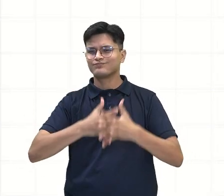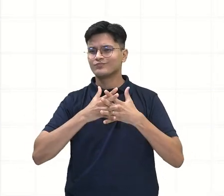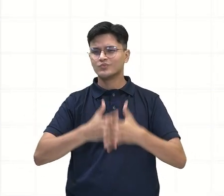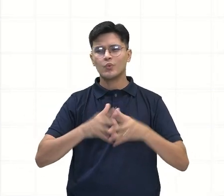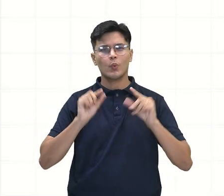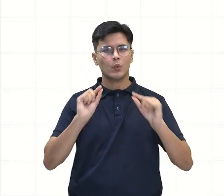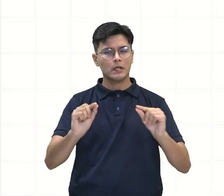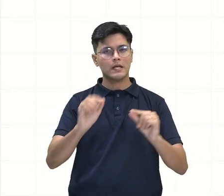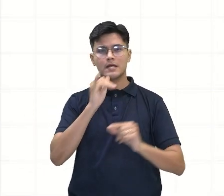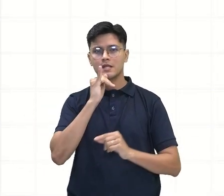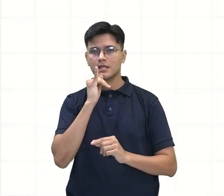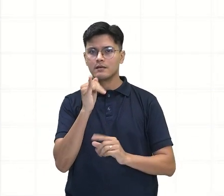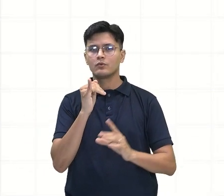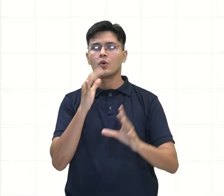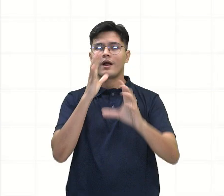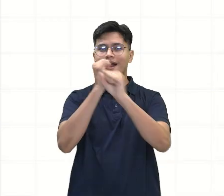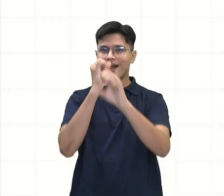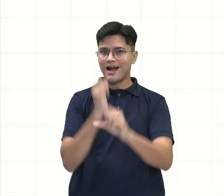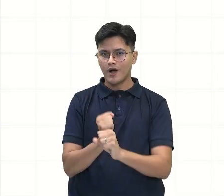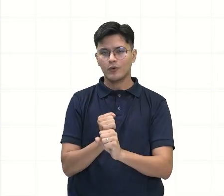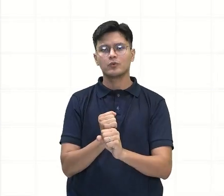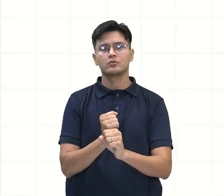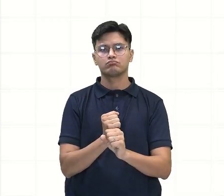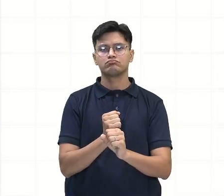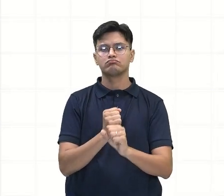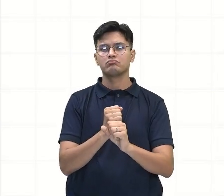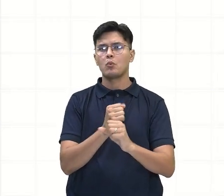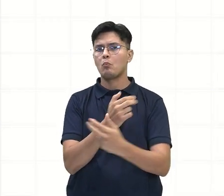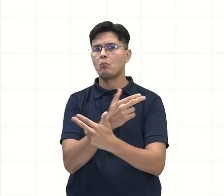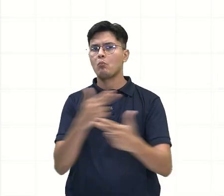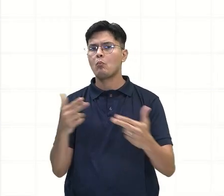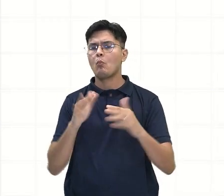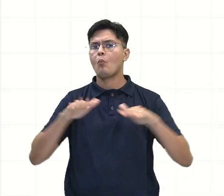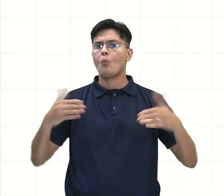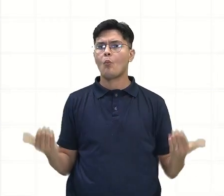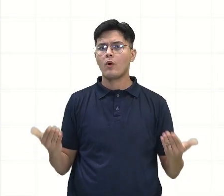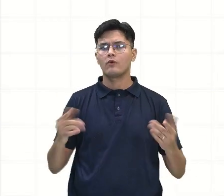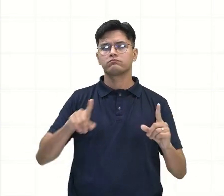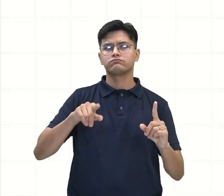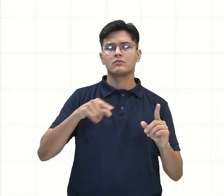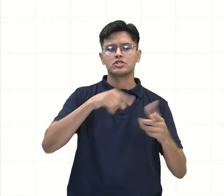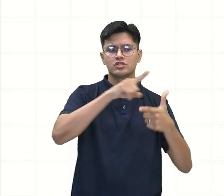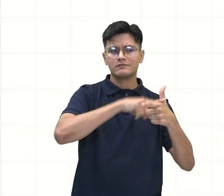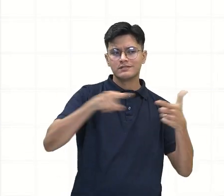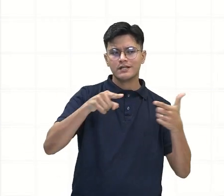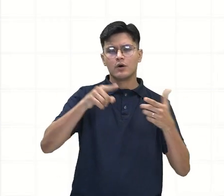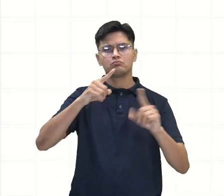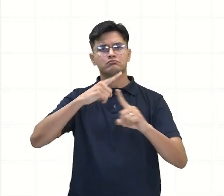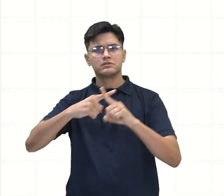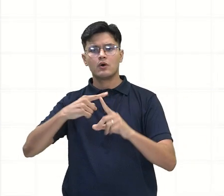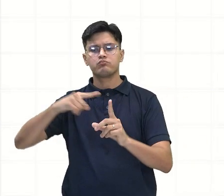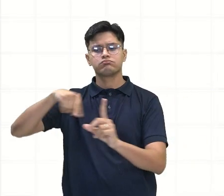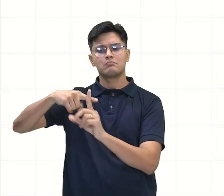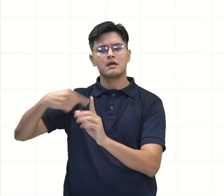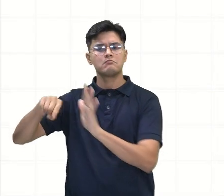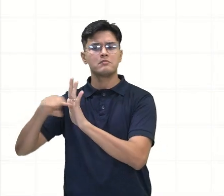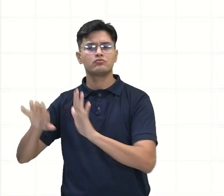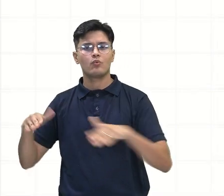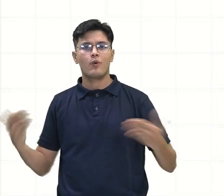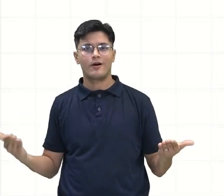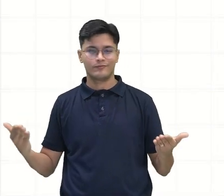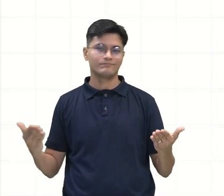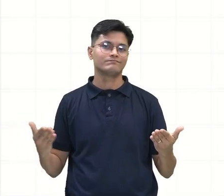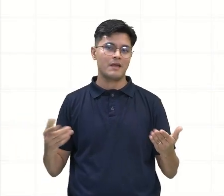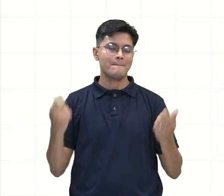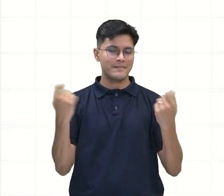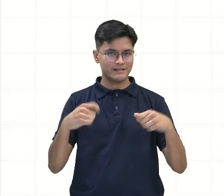professor? A operação que eu estou realizando. A operação que eu estou realizando, ela é muito importante.